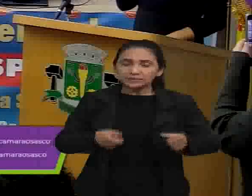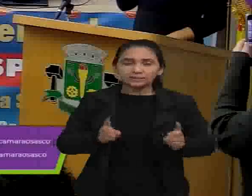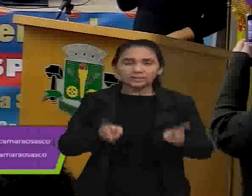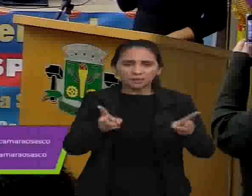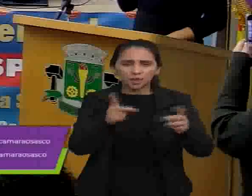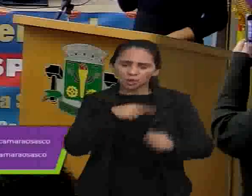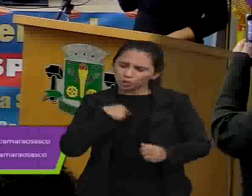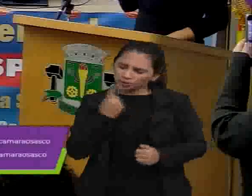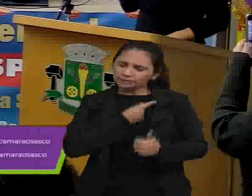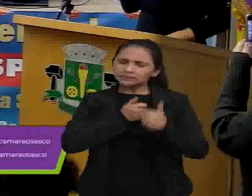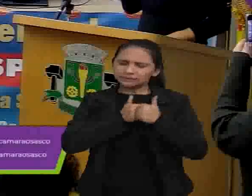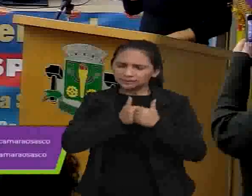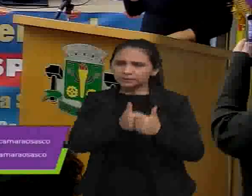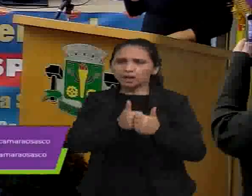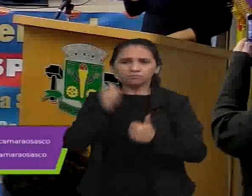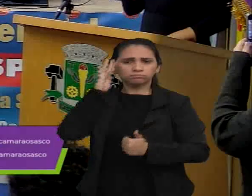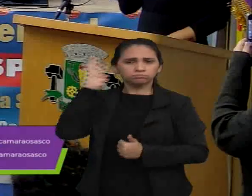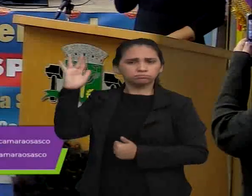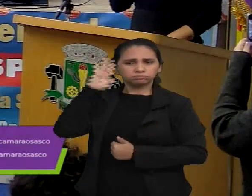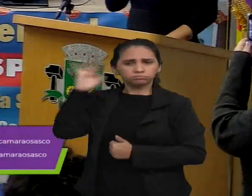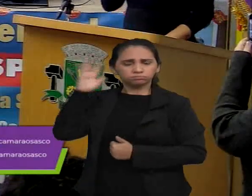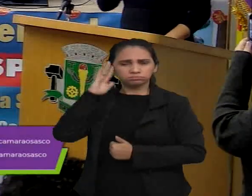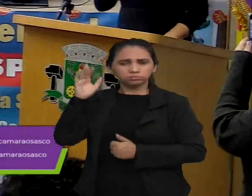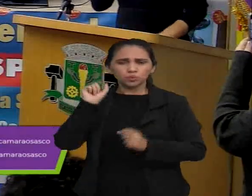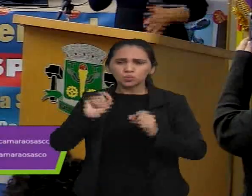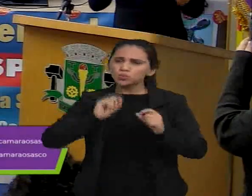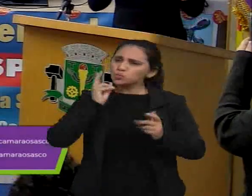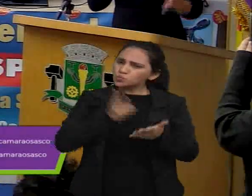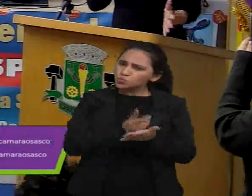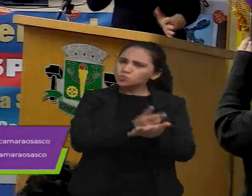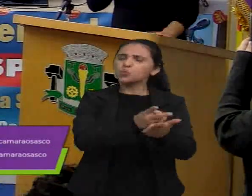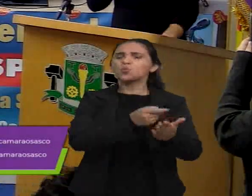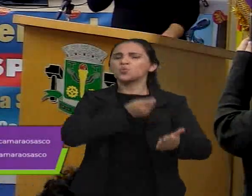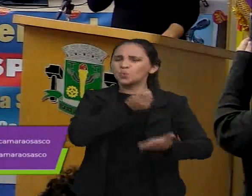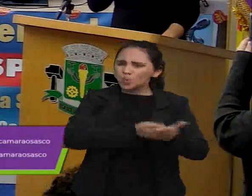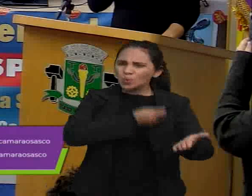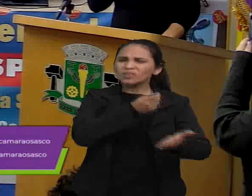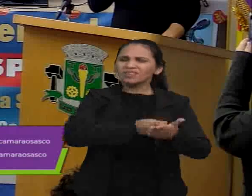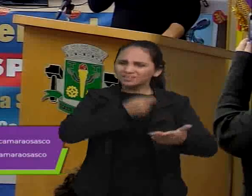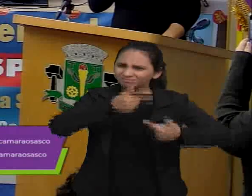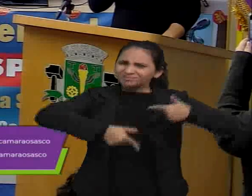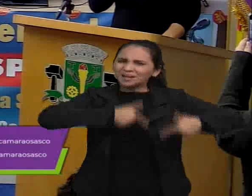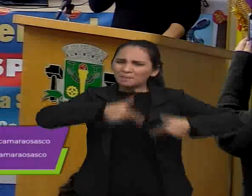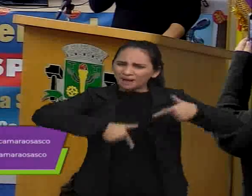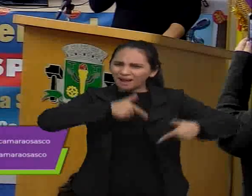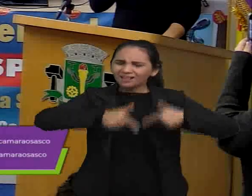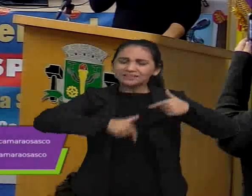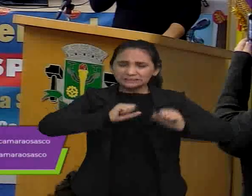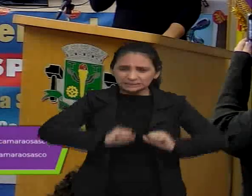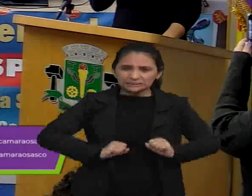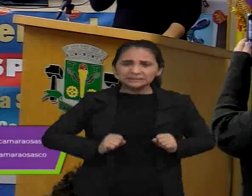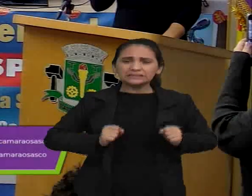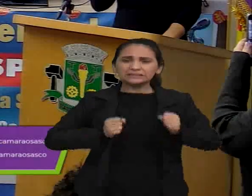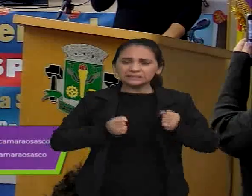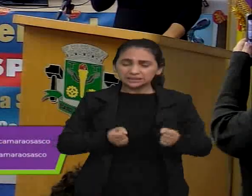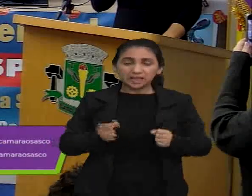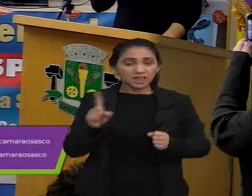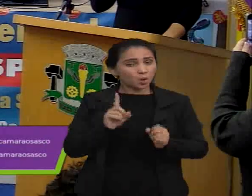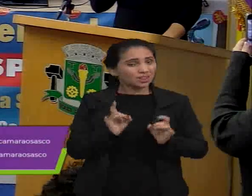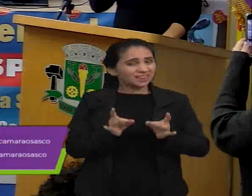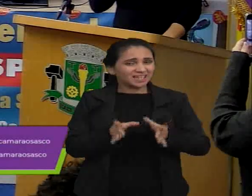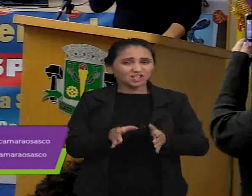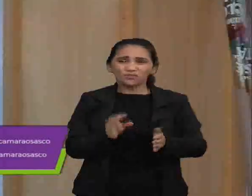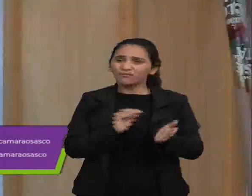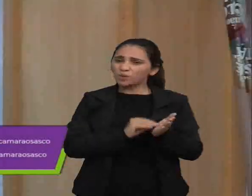siga esse plano e continue lutando junto ao lado das trabalhadoras e trabalhadores e que não nos deixe